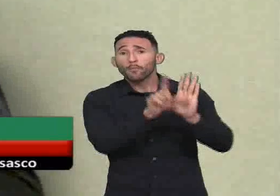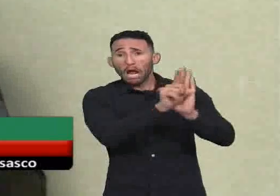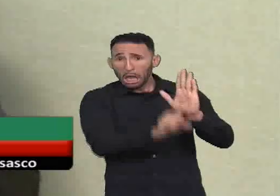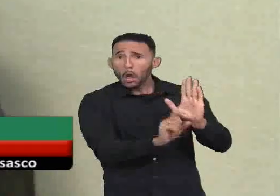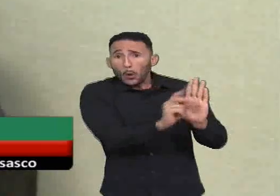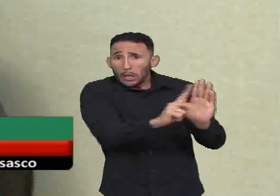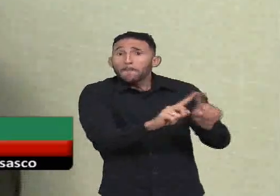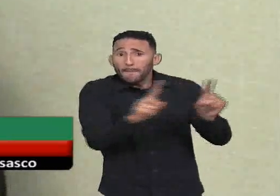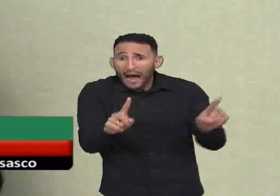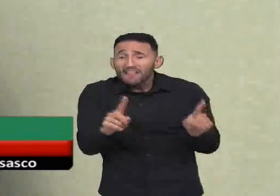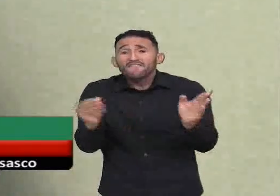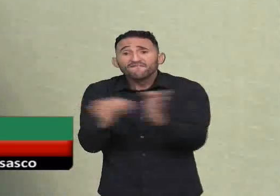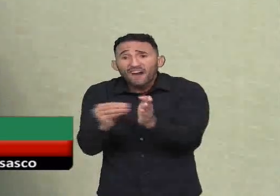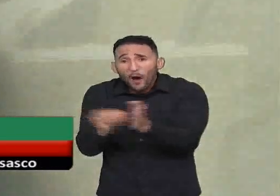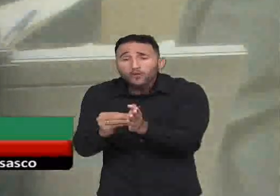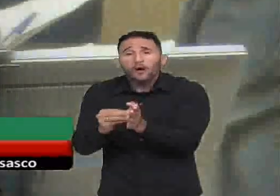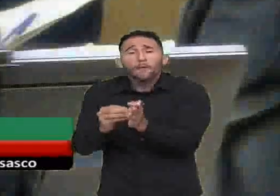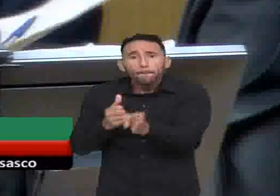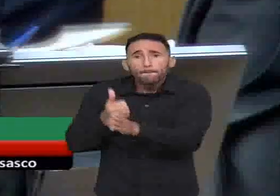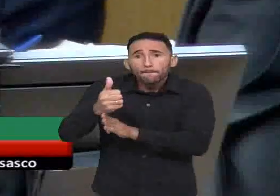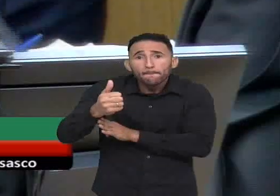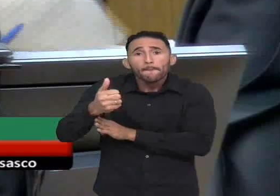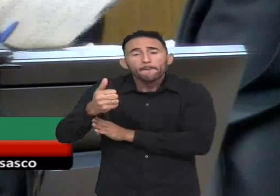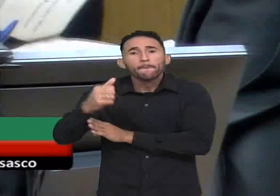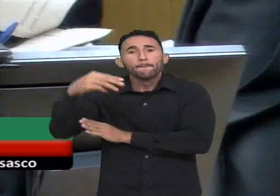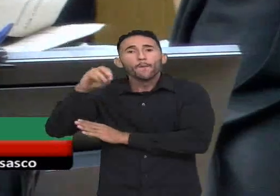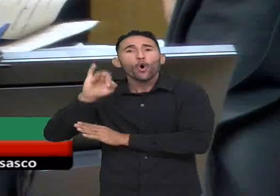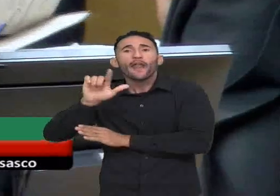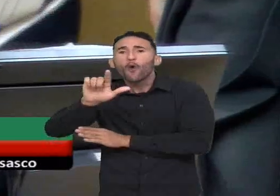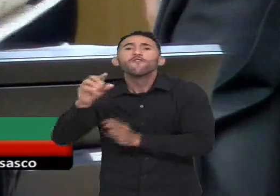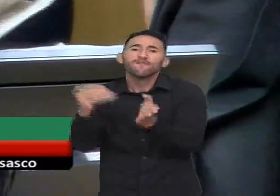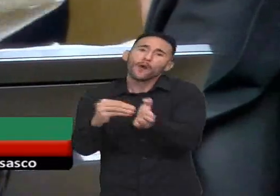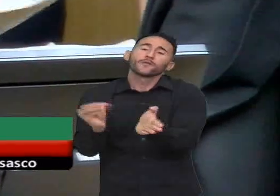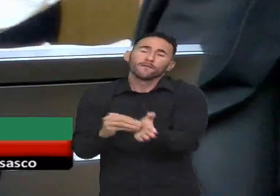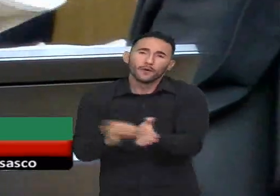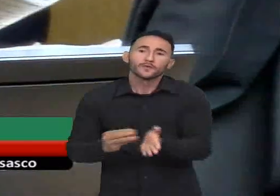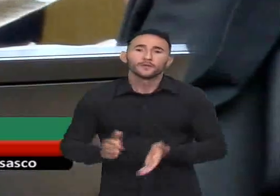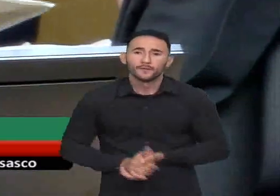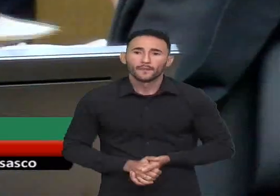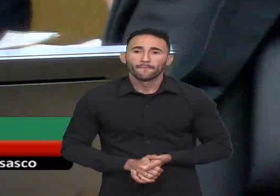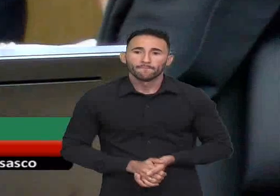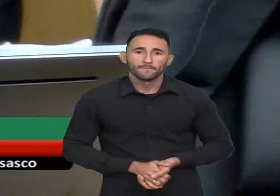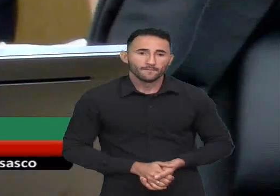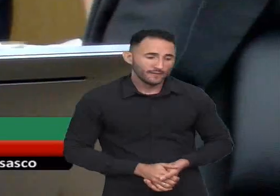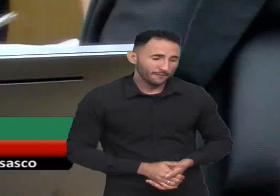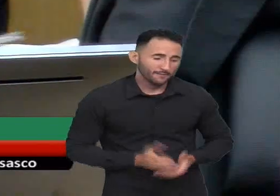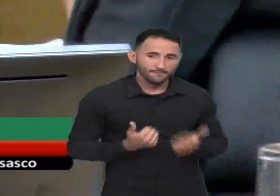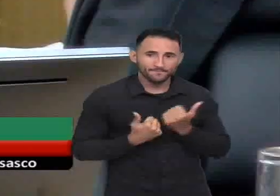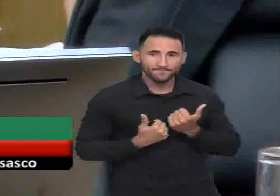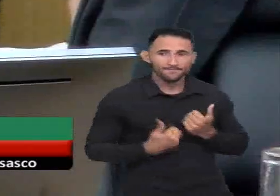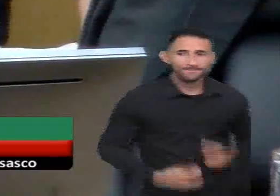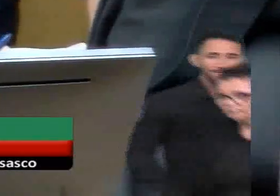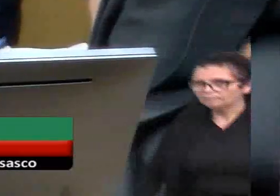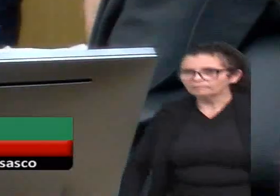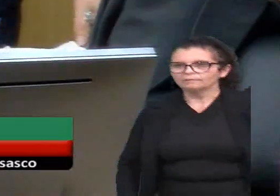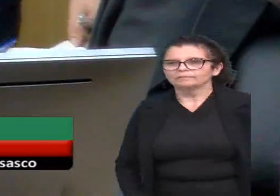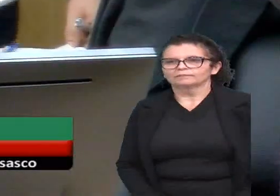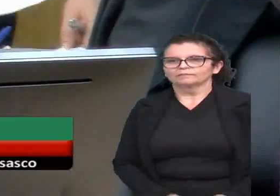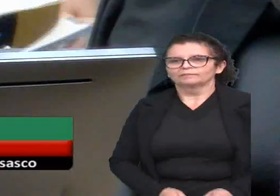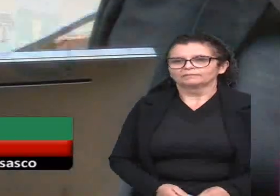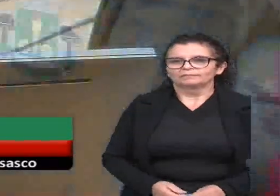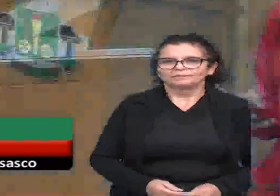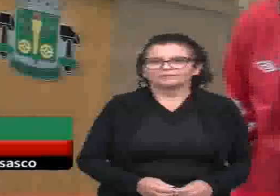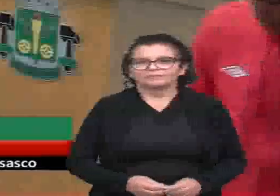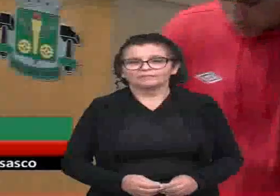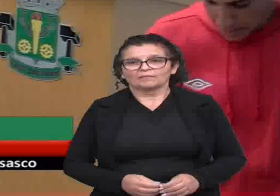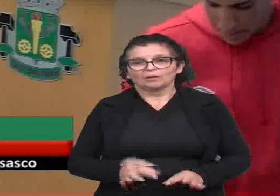imoral, imoral. Para concluir. Concluir, presidente. Obrigado. Obrigado. Questão de ordem, presidente. Questão de ordem. Só